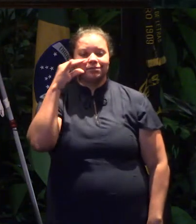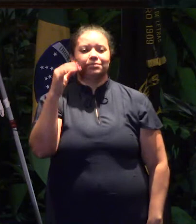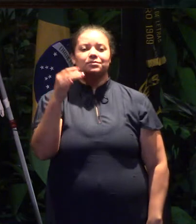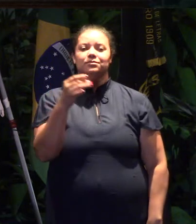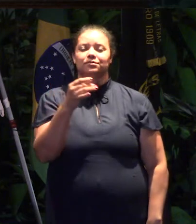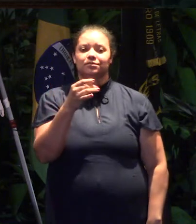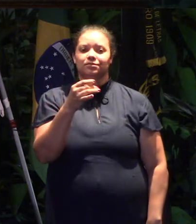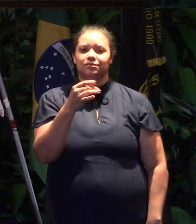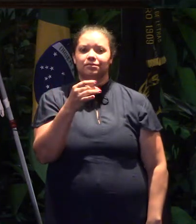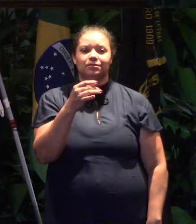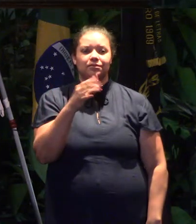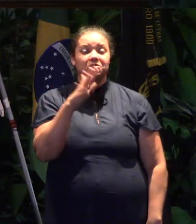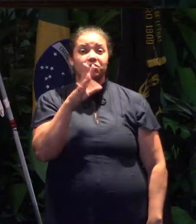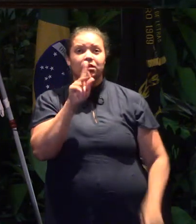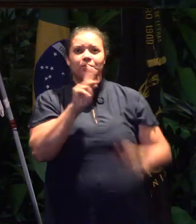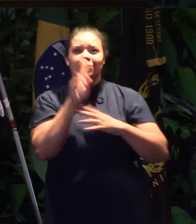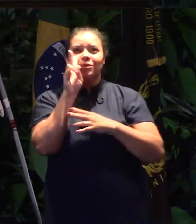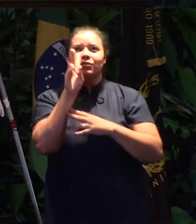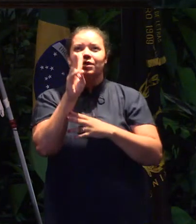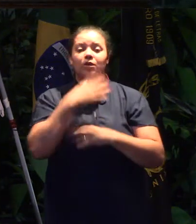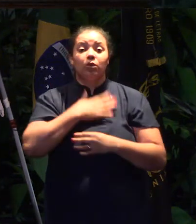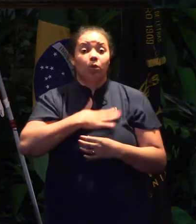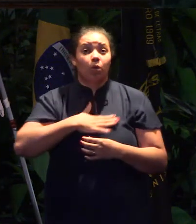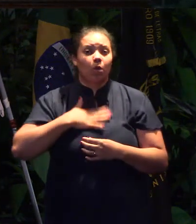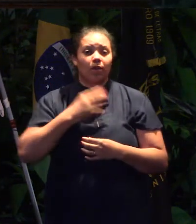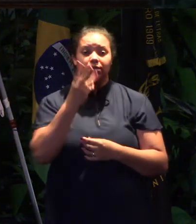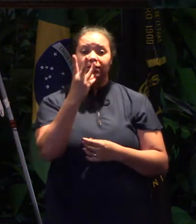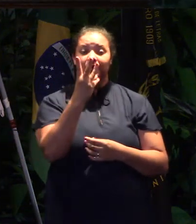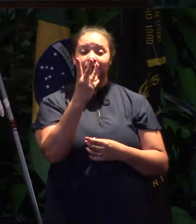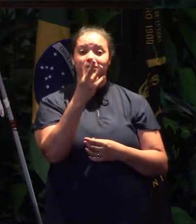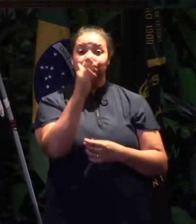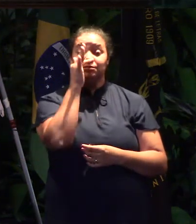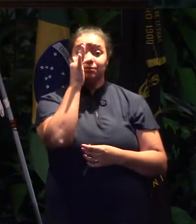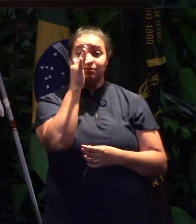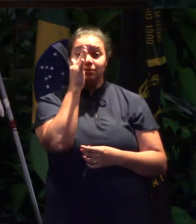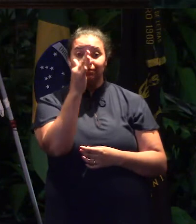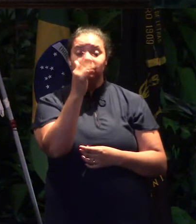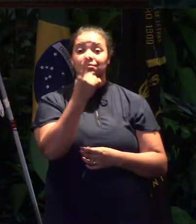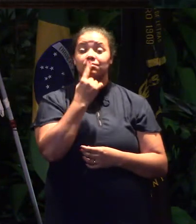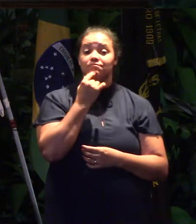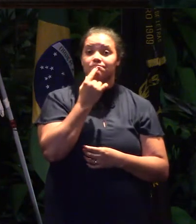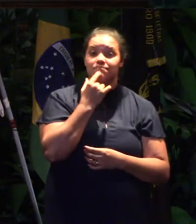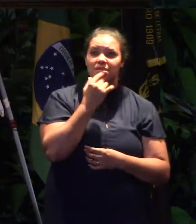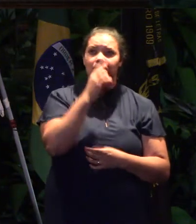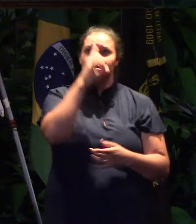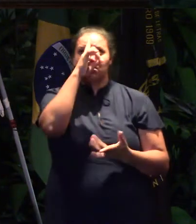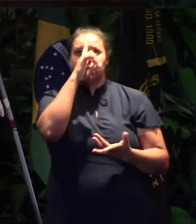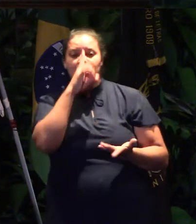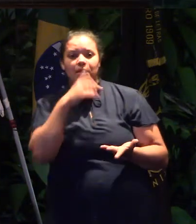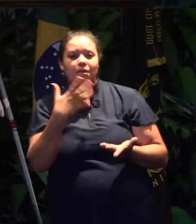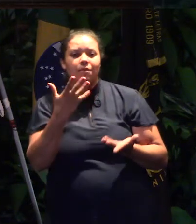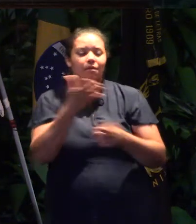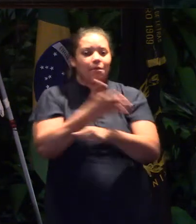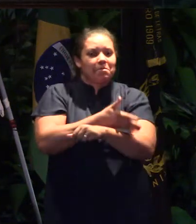encanto, talvez, para quem pudesse vê-las. Três rosas grandes, vermelhas, amarelas, brancas